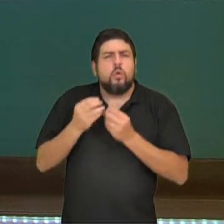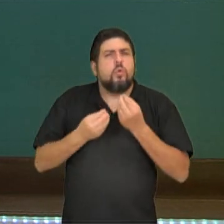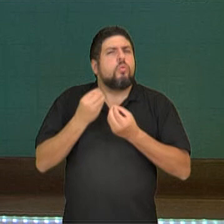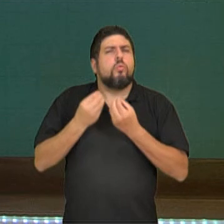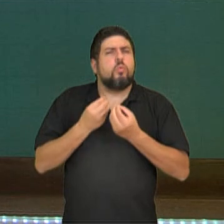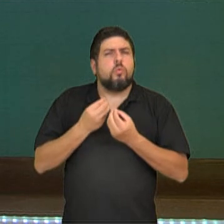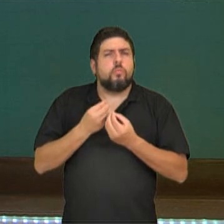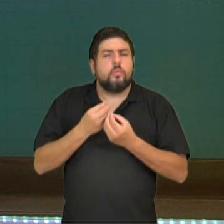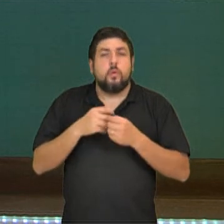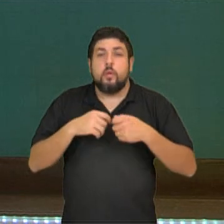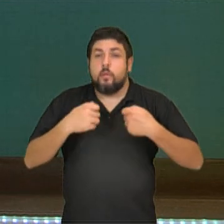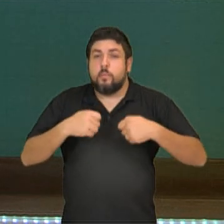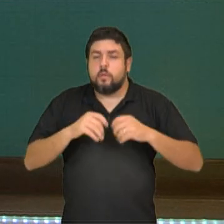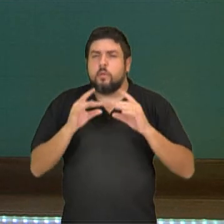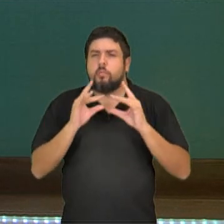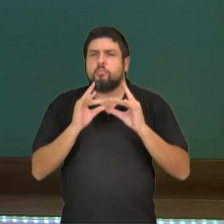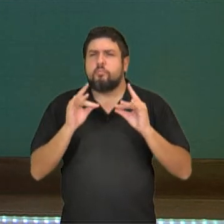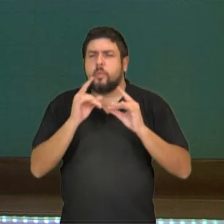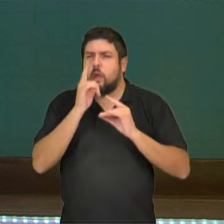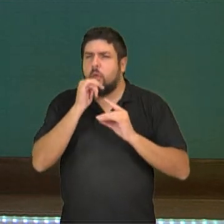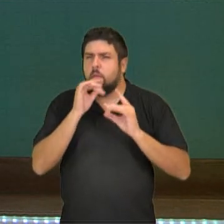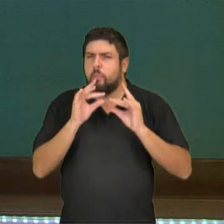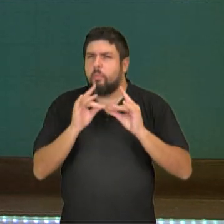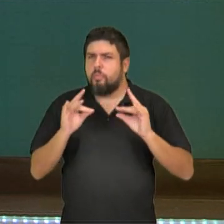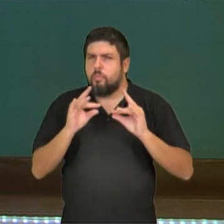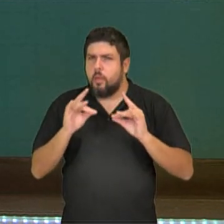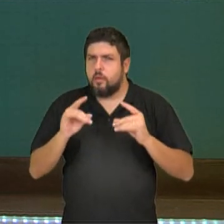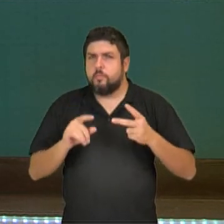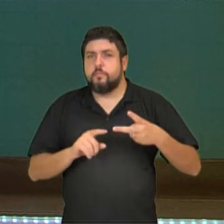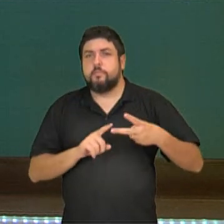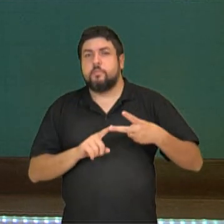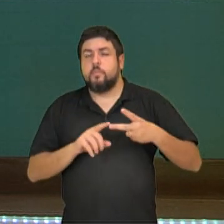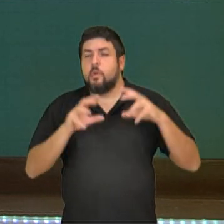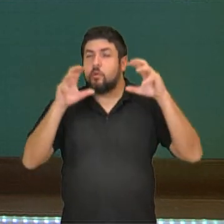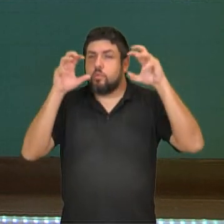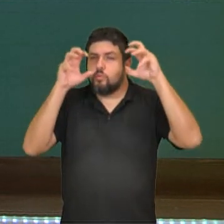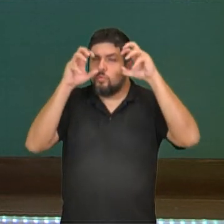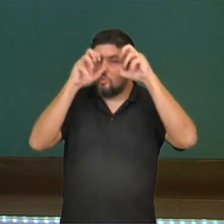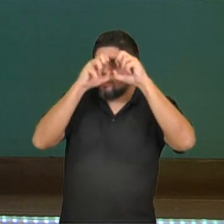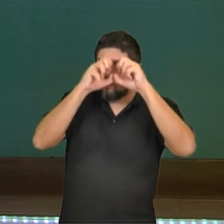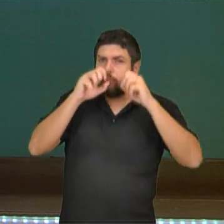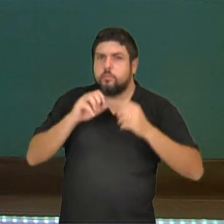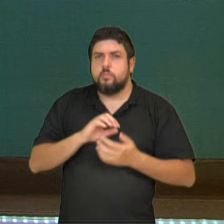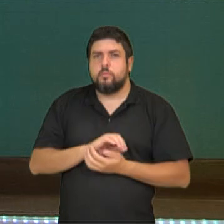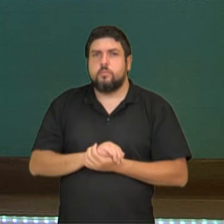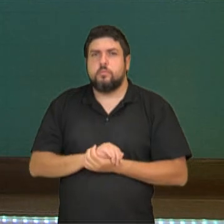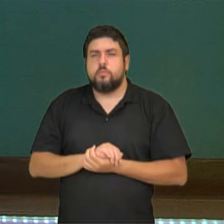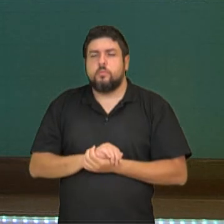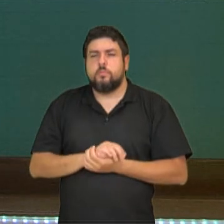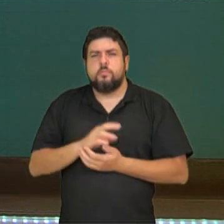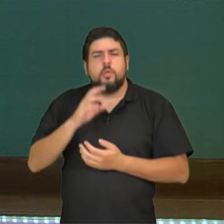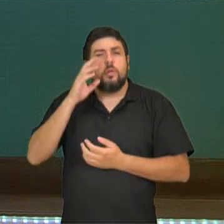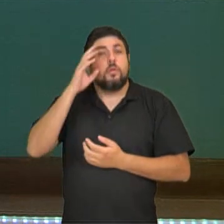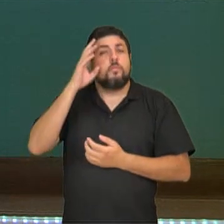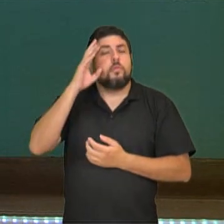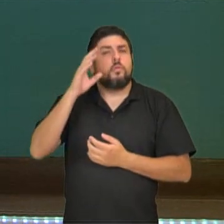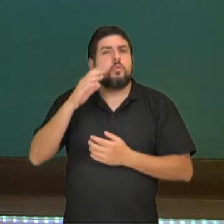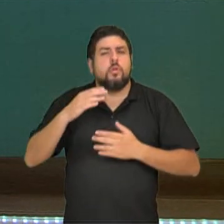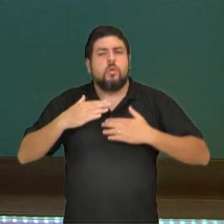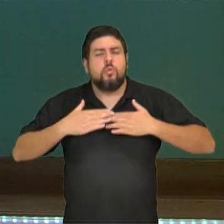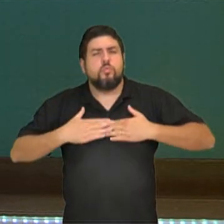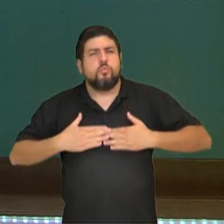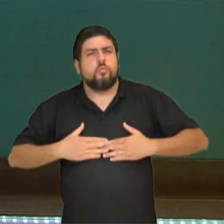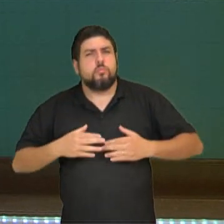uma certa umidade, que não tenha luminosidade. Então, imagine algumas partes do corpo que,